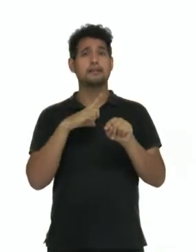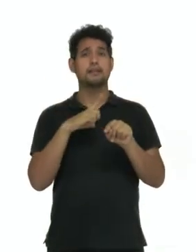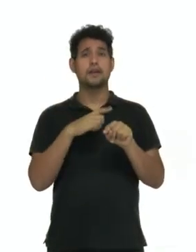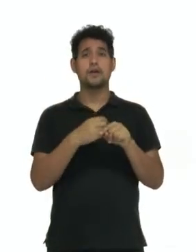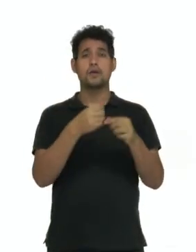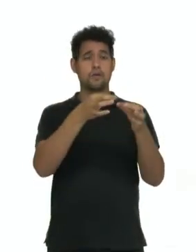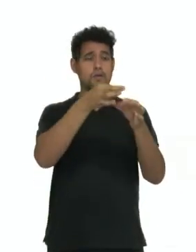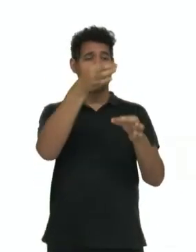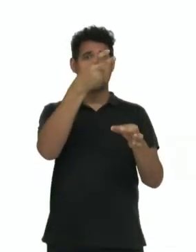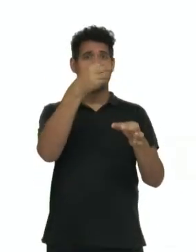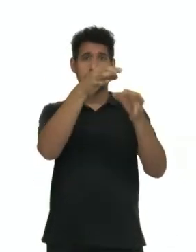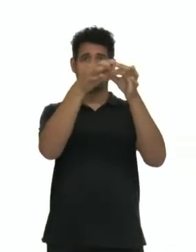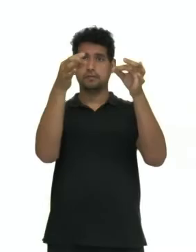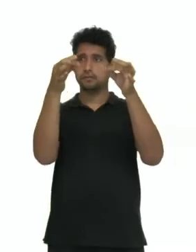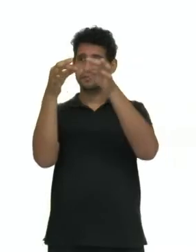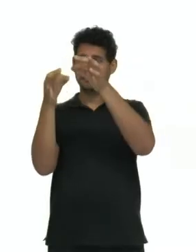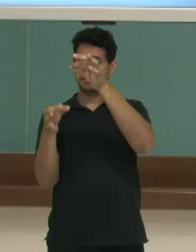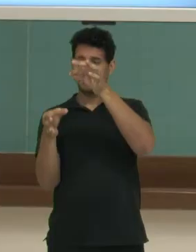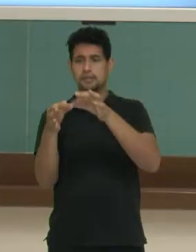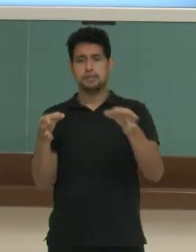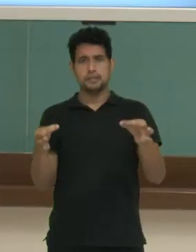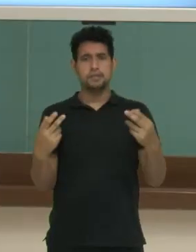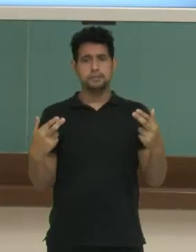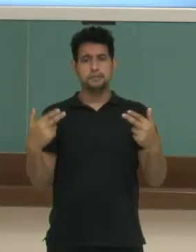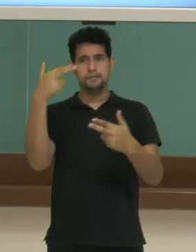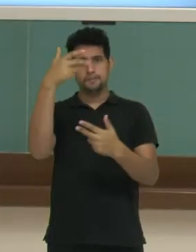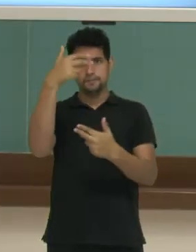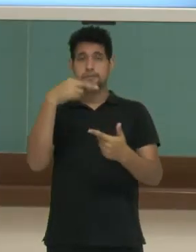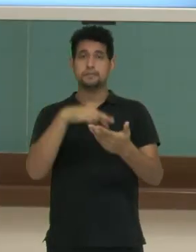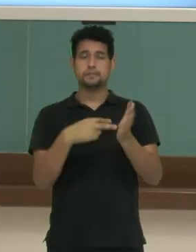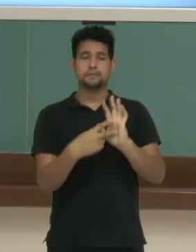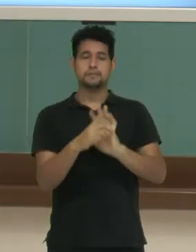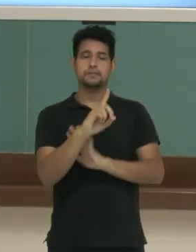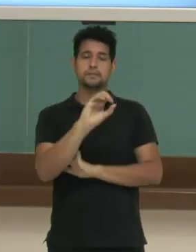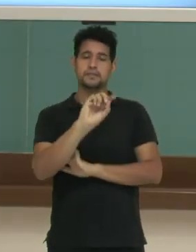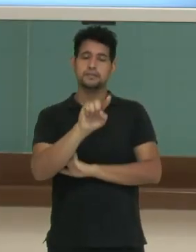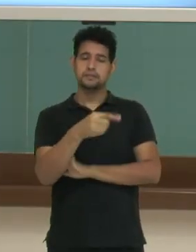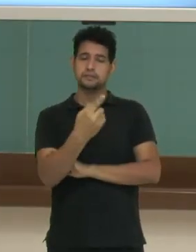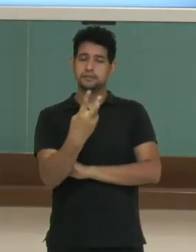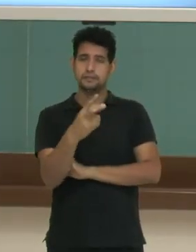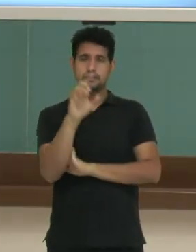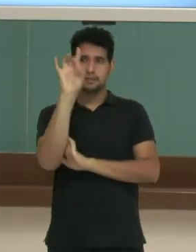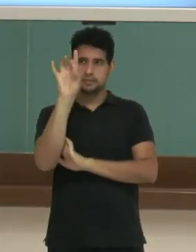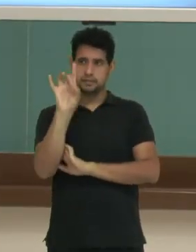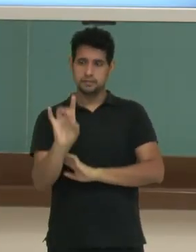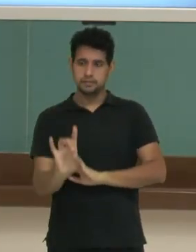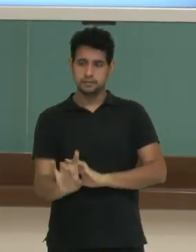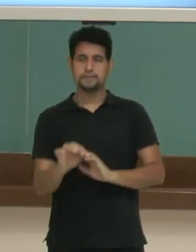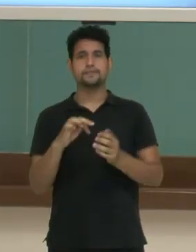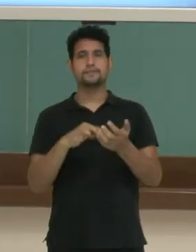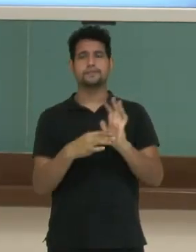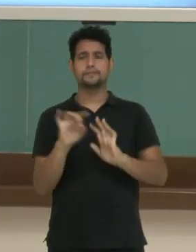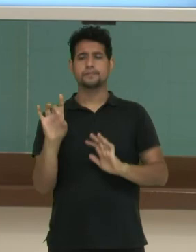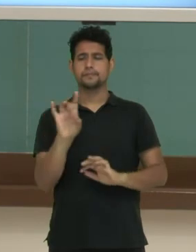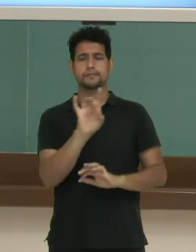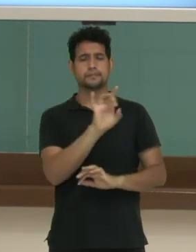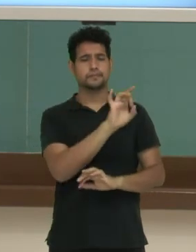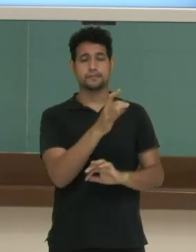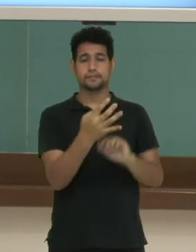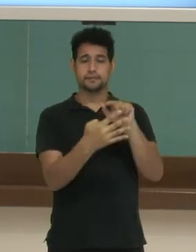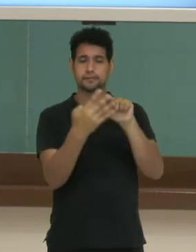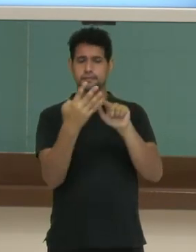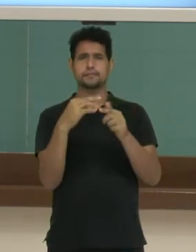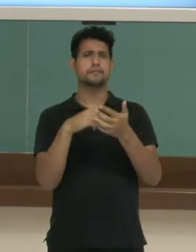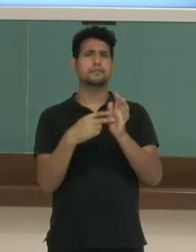ladinhos iguais. Se uma medida dos lados dele é 10,2, cada medida, né, de cada ladinho dos 4